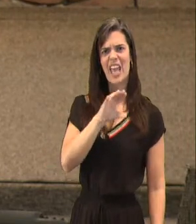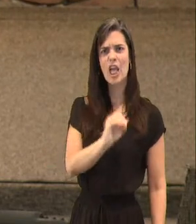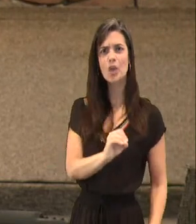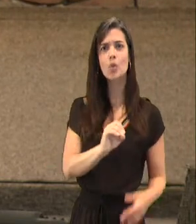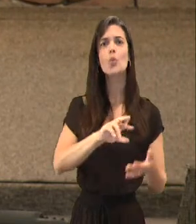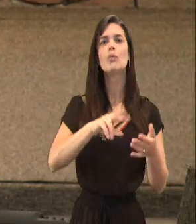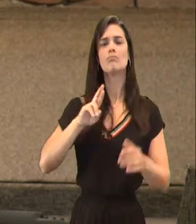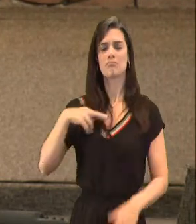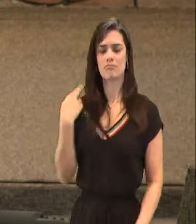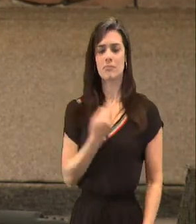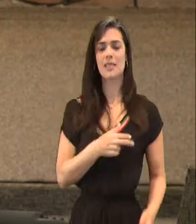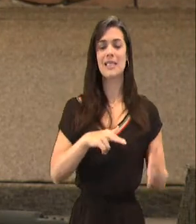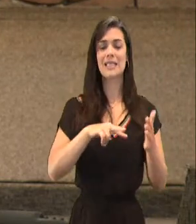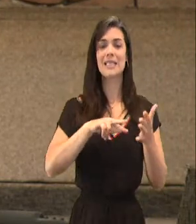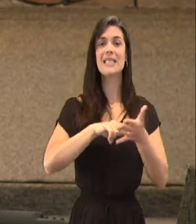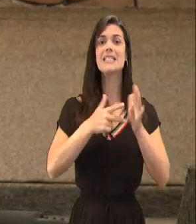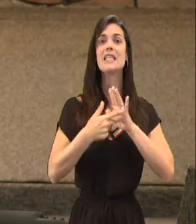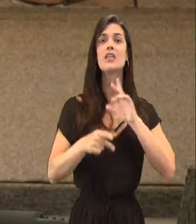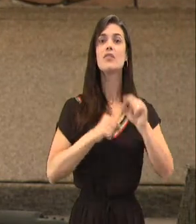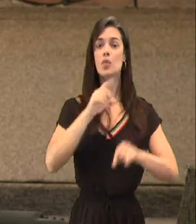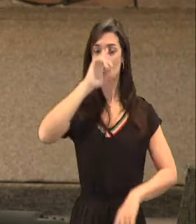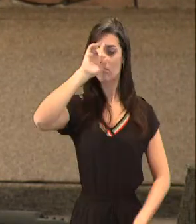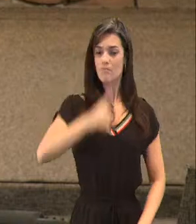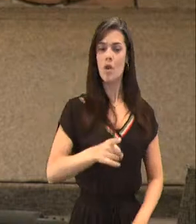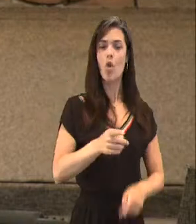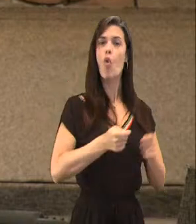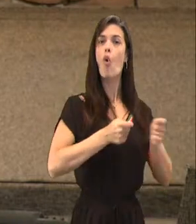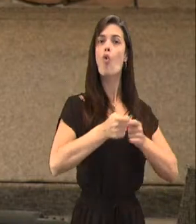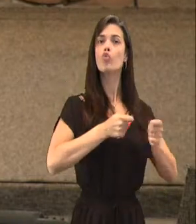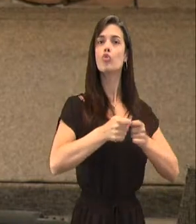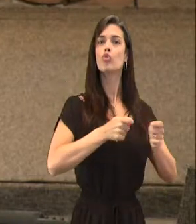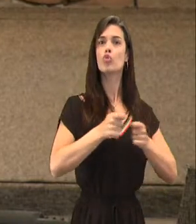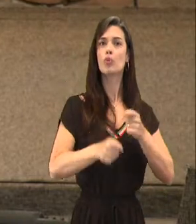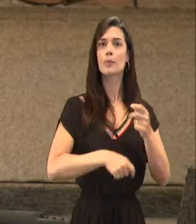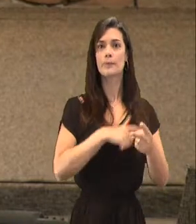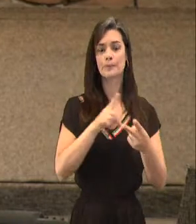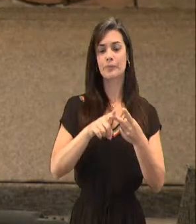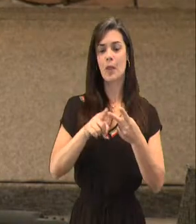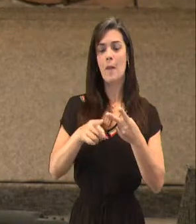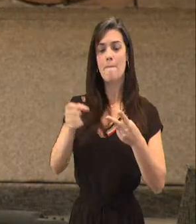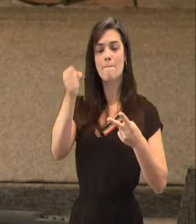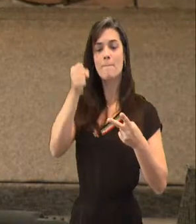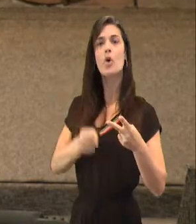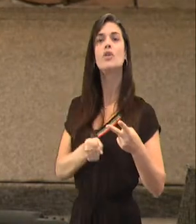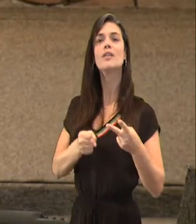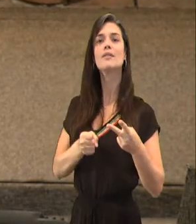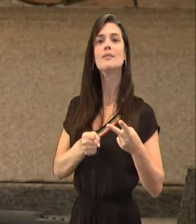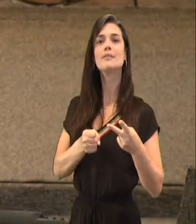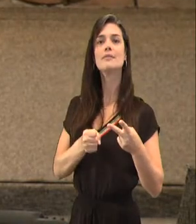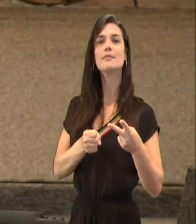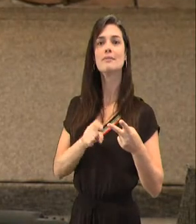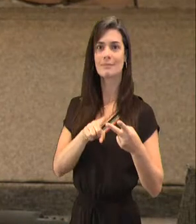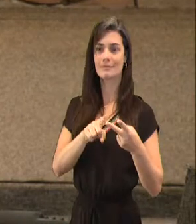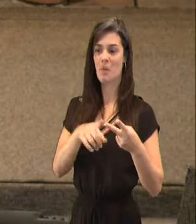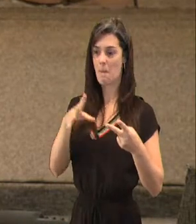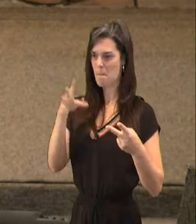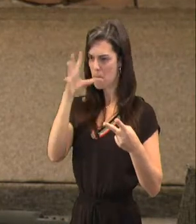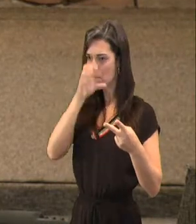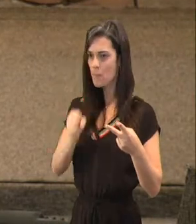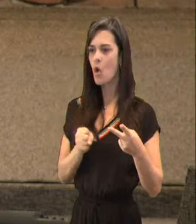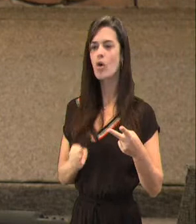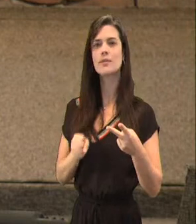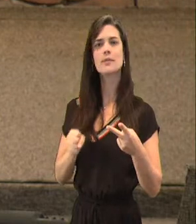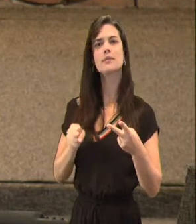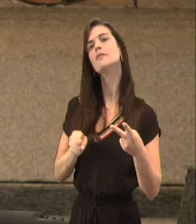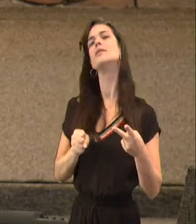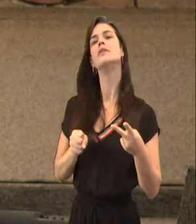governo, autoridade. Teu é o poder, já não é mais a autoridade, o governo, mas o poder. A palavra no grego